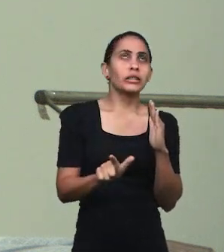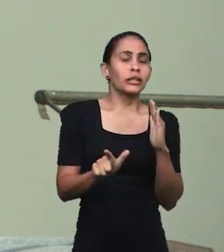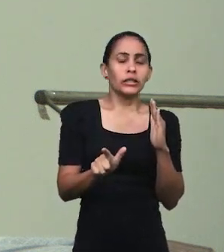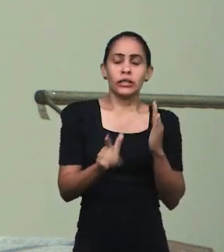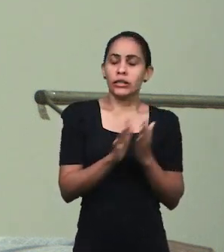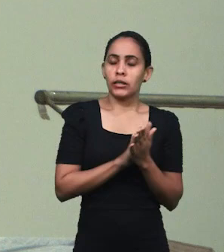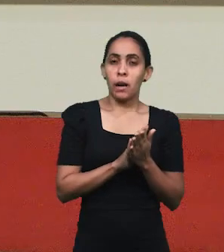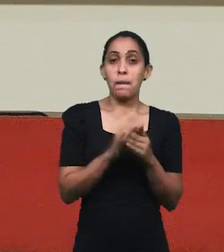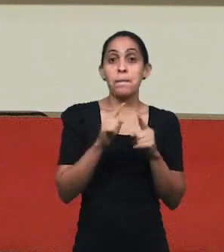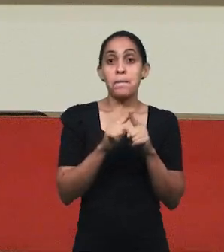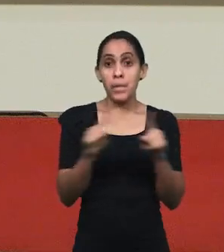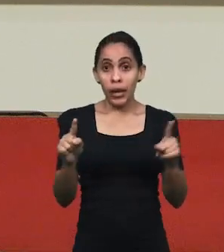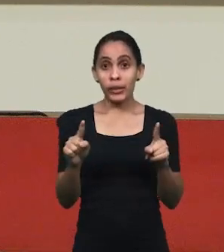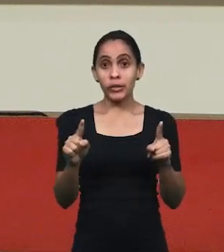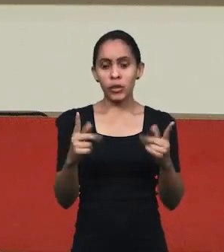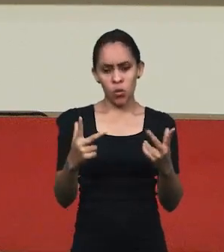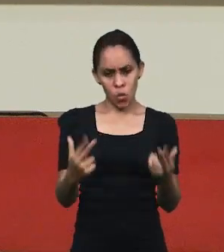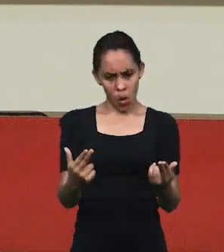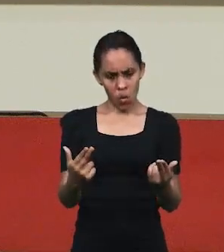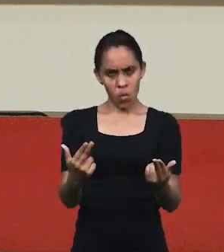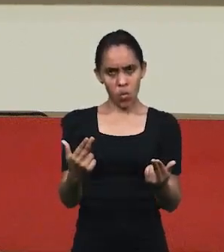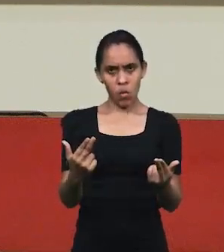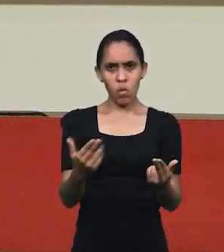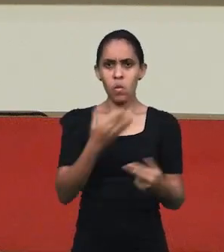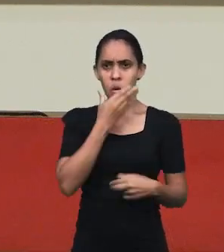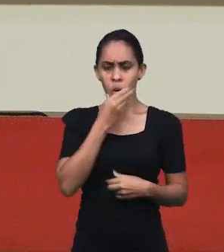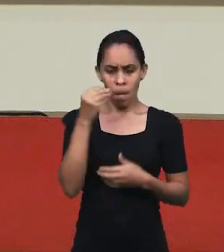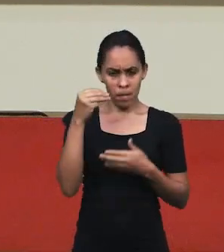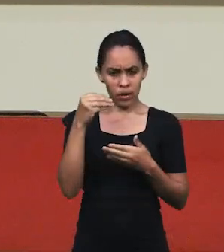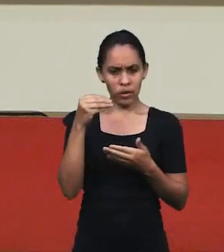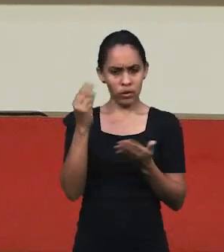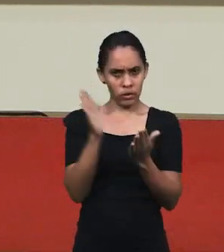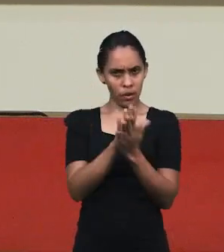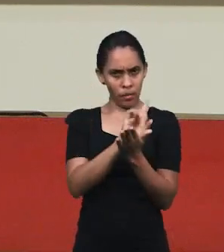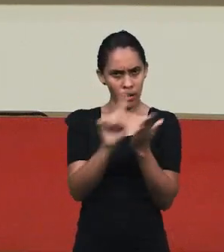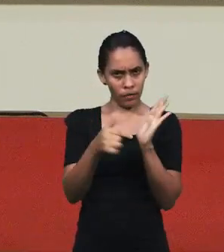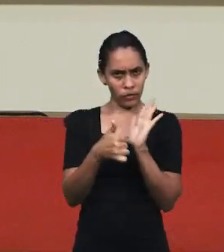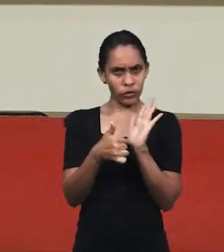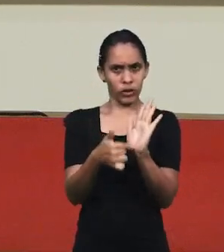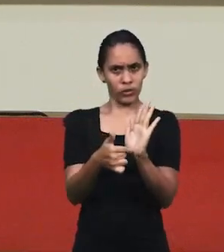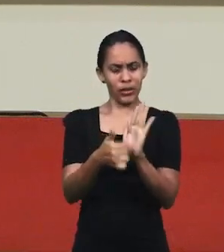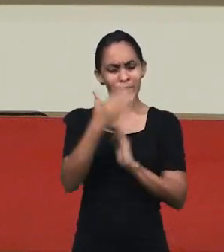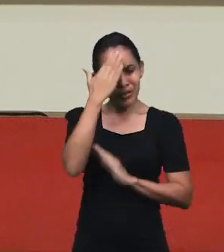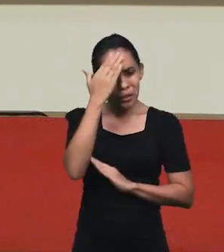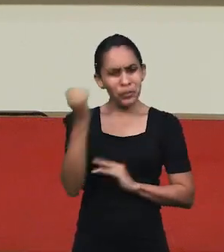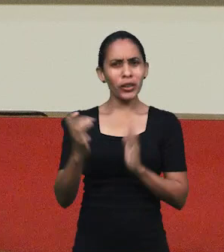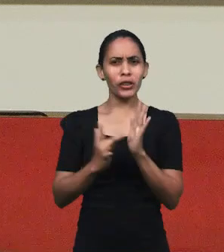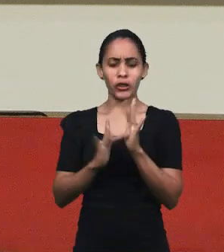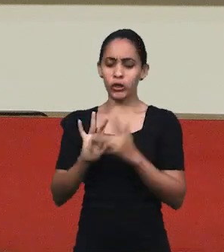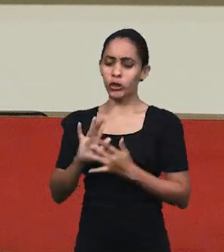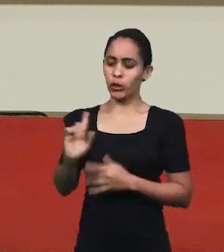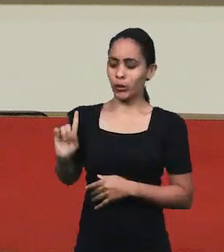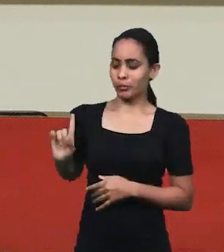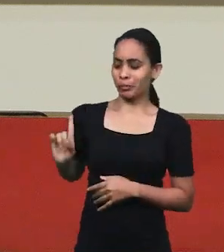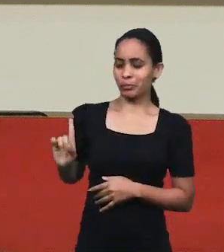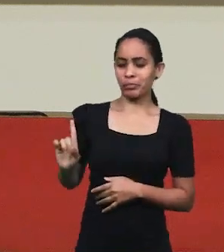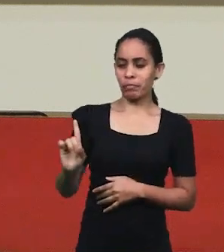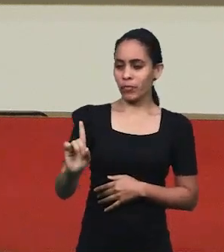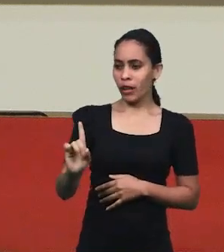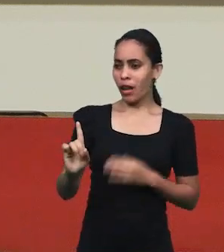vencer. Mas ele tinha Jesus. Ele sabia que Jesus estava